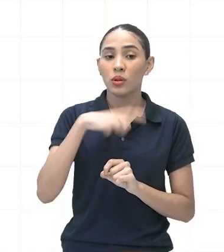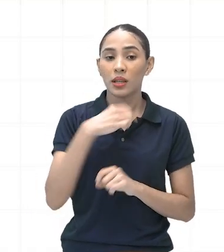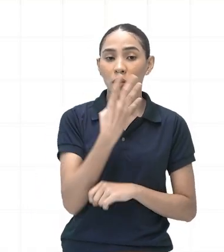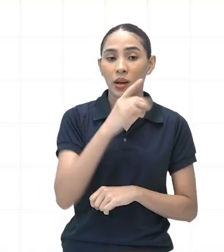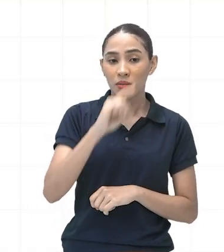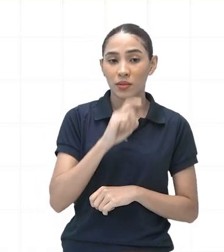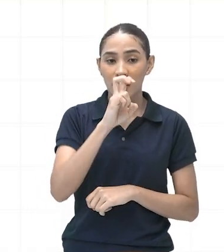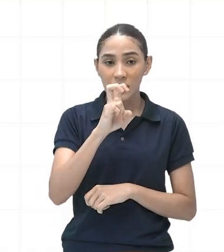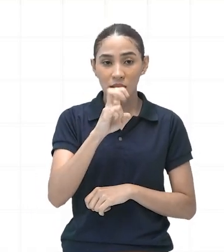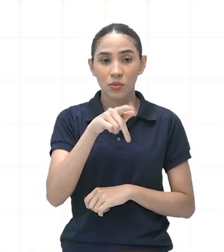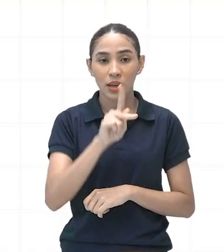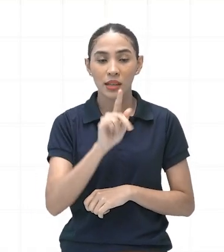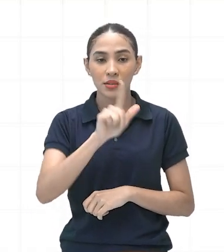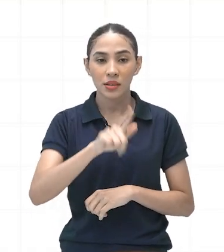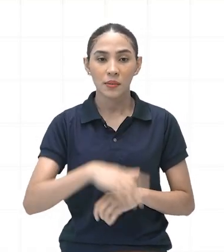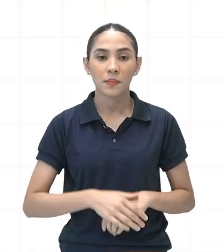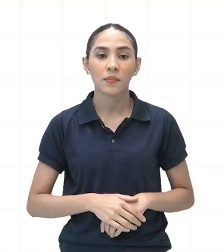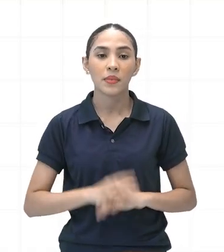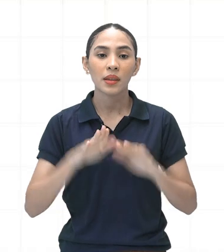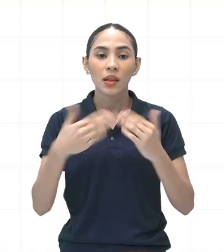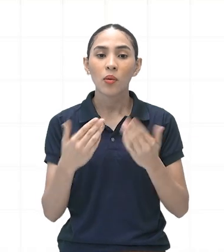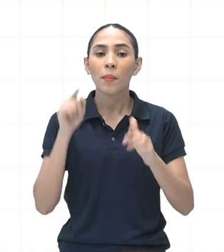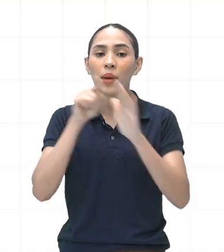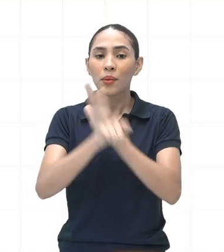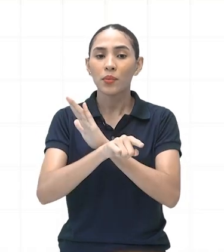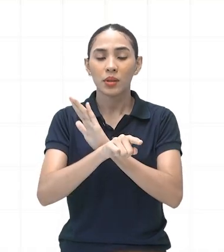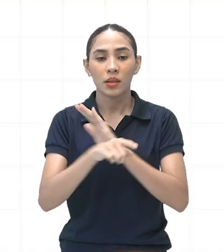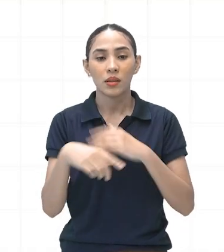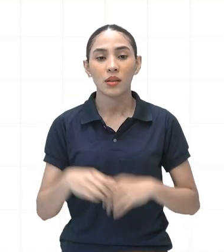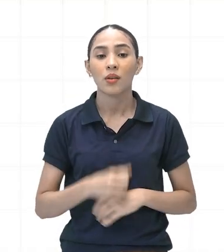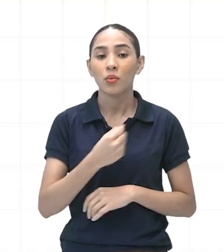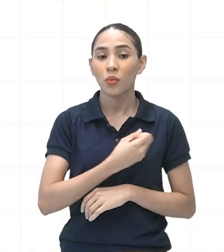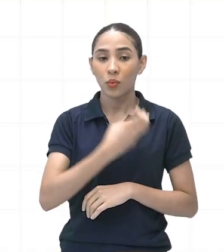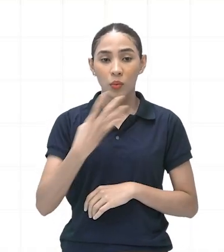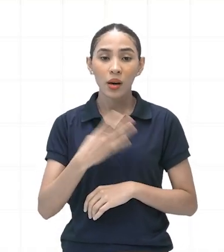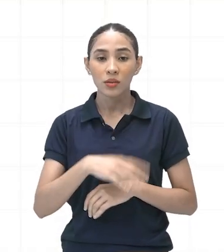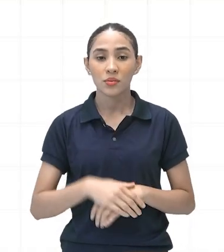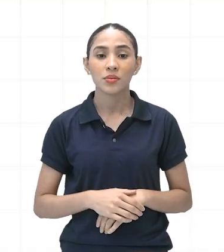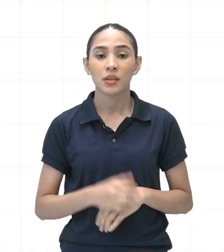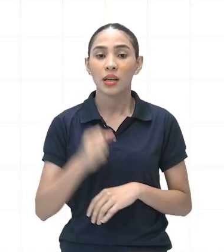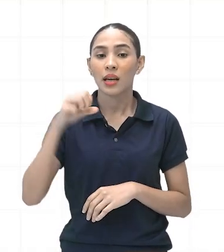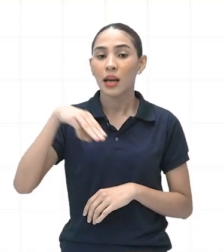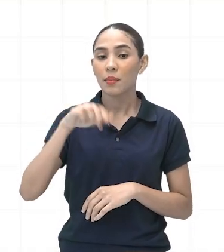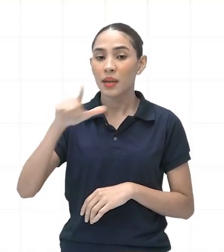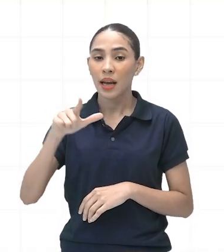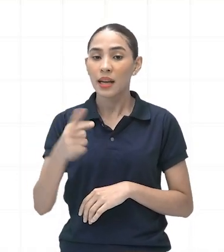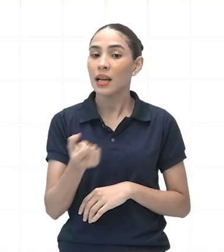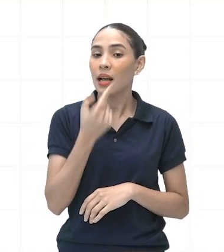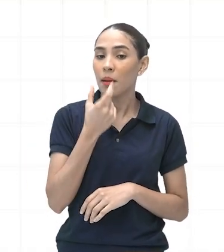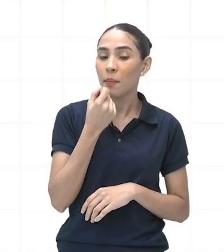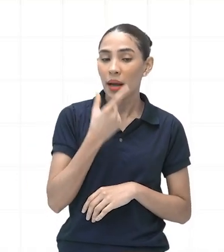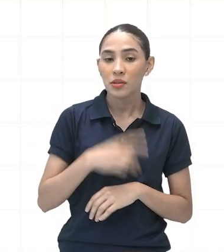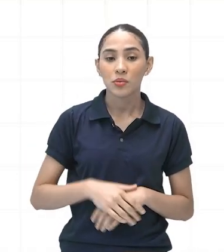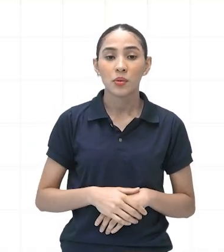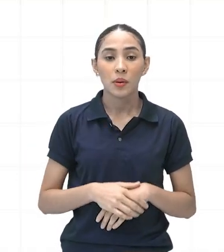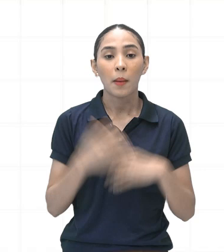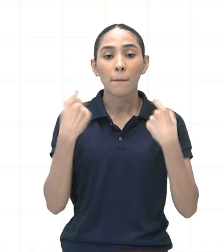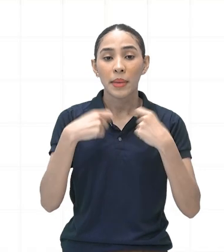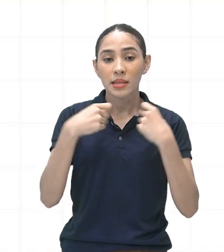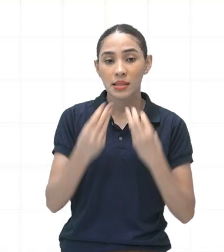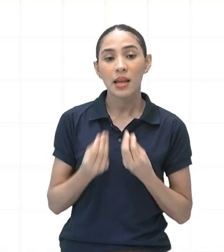4,5 kg. Né? E a pergunta é quantos ml de antibiótico vai